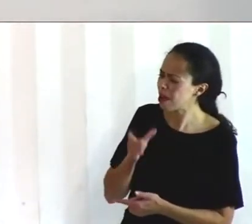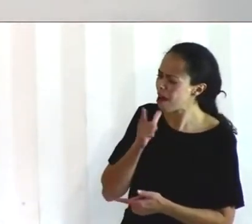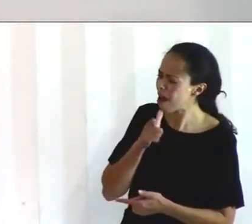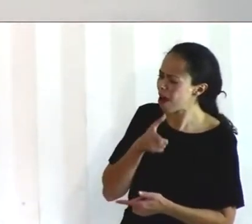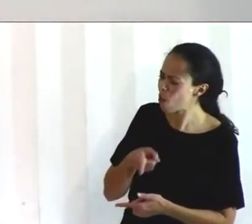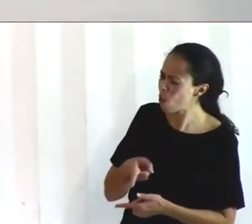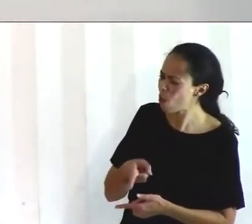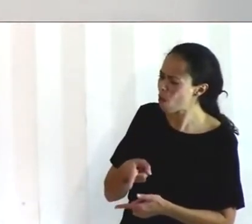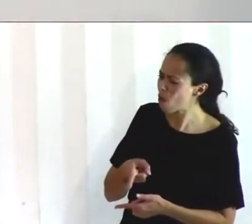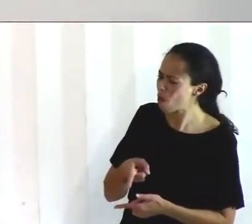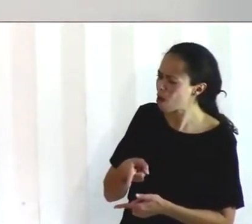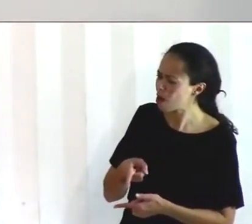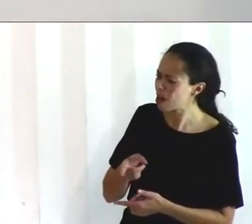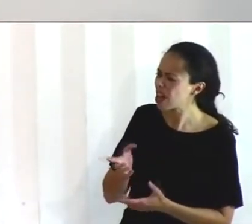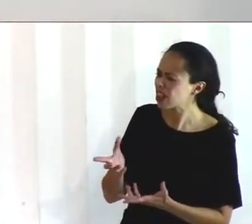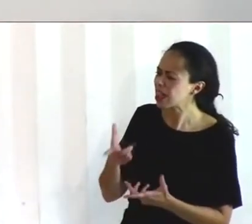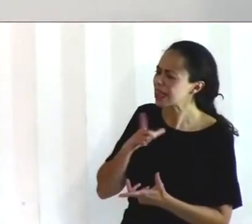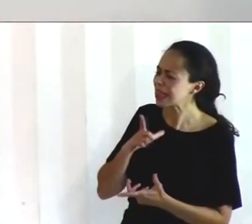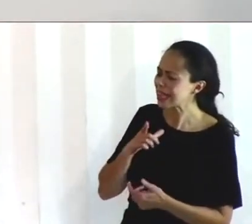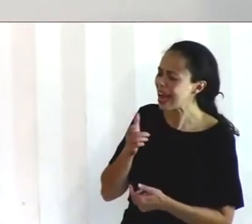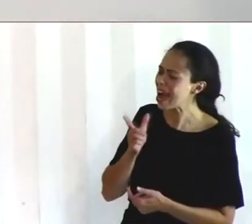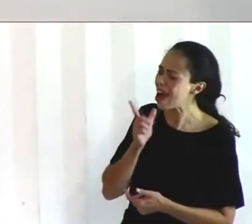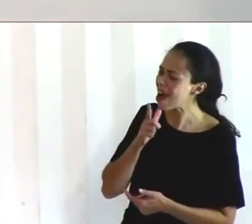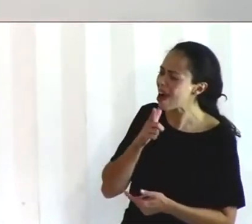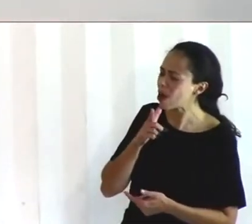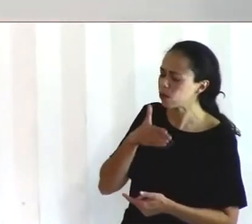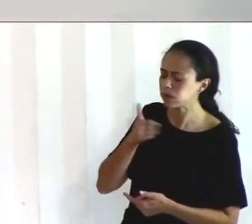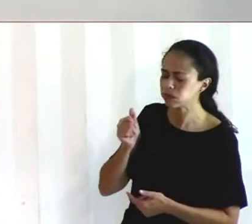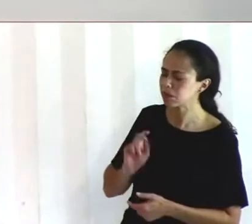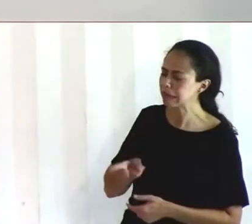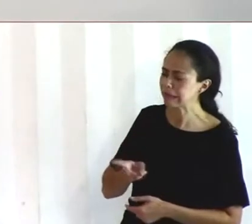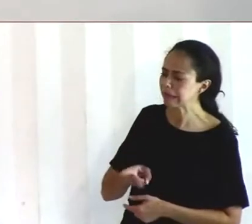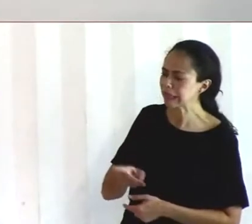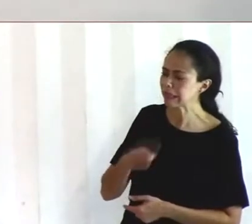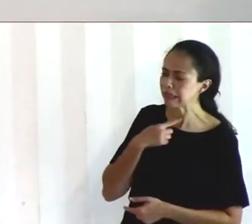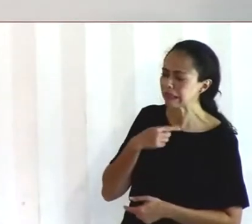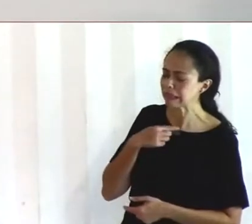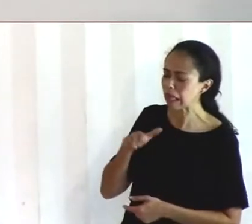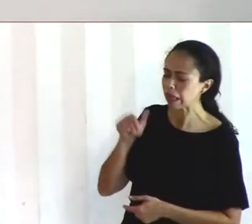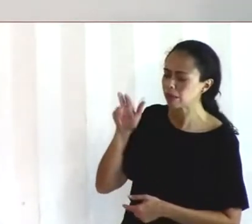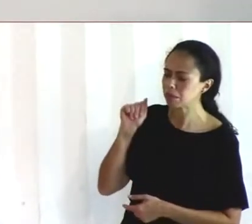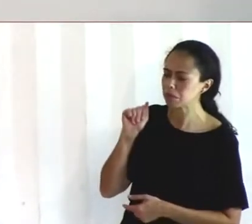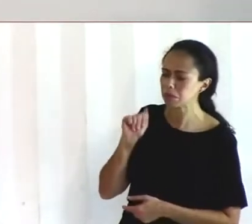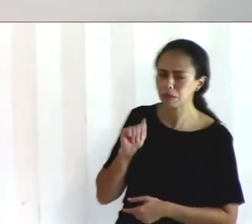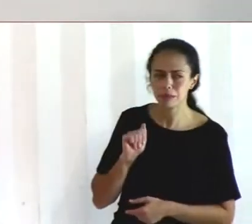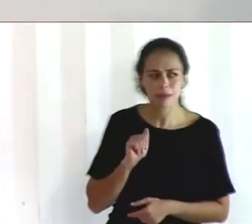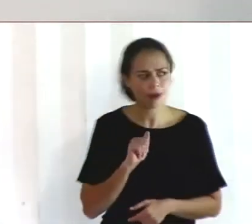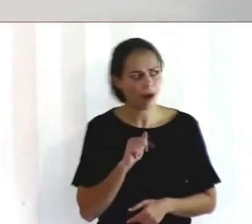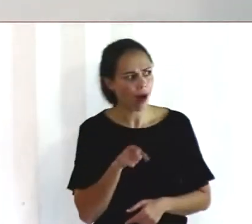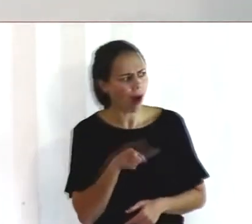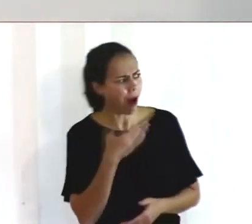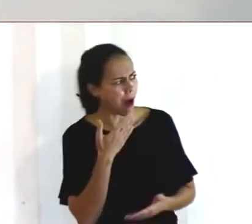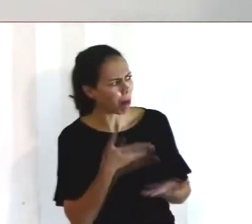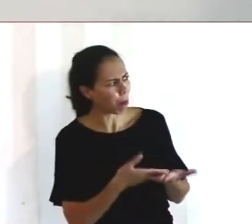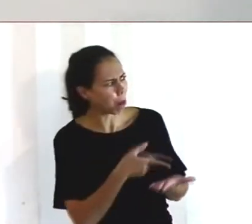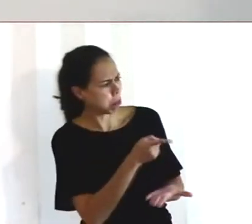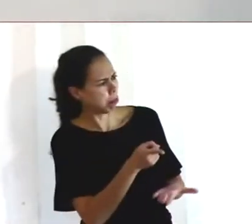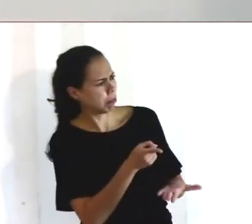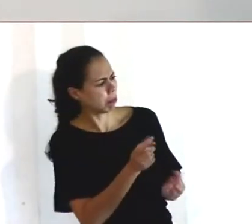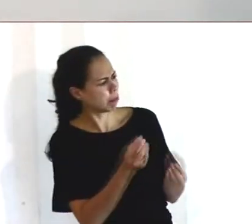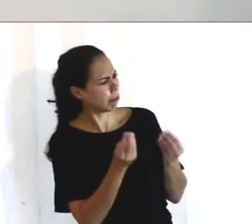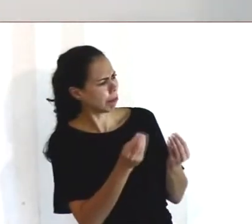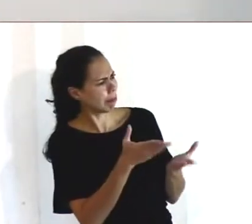não tenho esta água. E quando ela recebe a água da vida que é Jesus, ela corre na cidade, corre